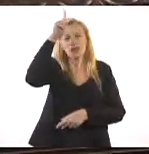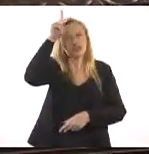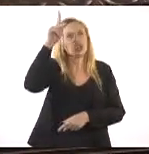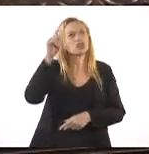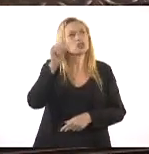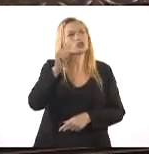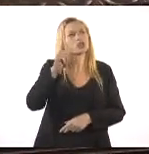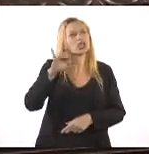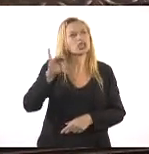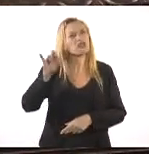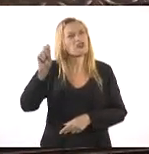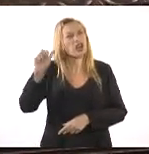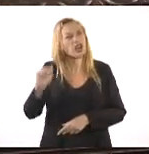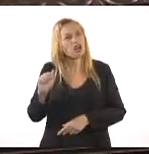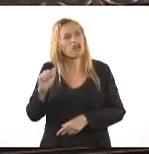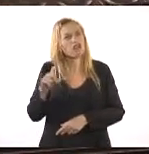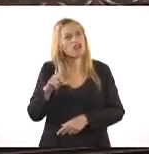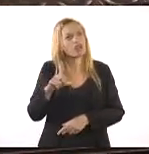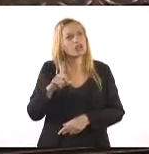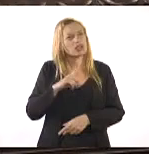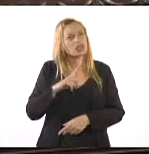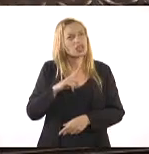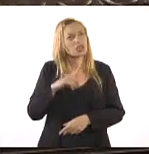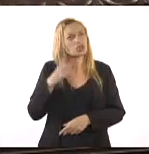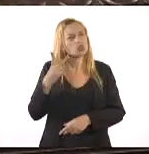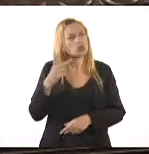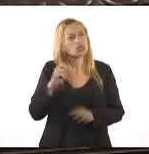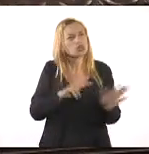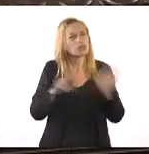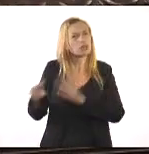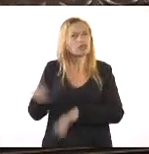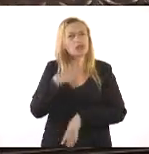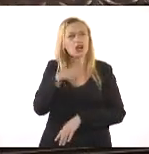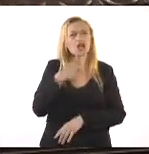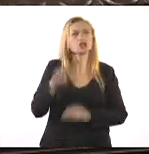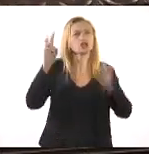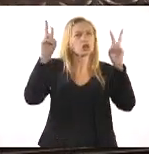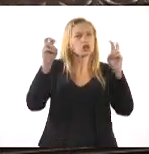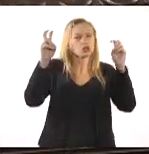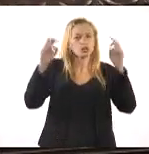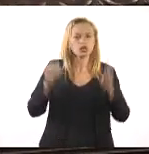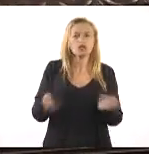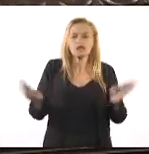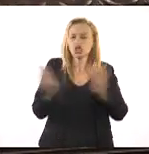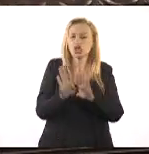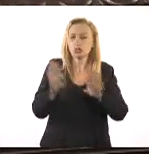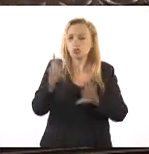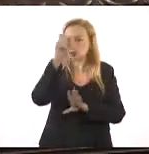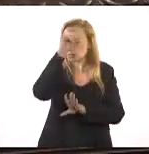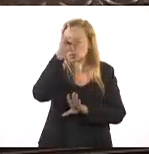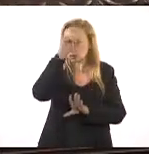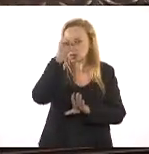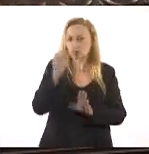semanas, nós estávamos falando sobre a questão do fechamento das unidades de